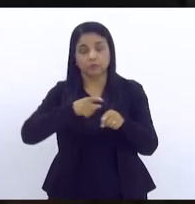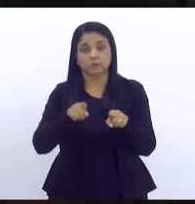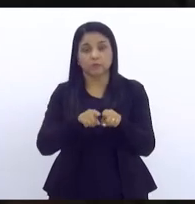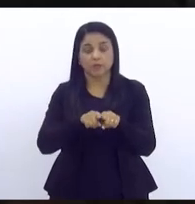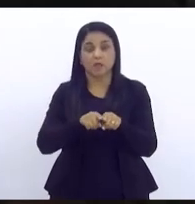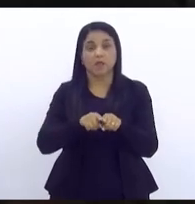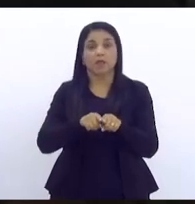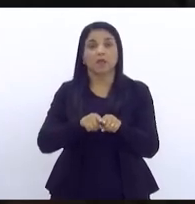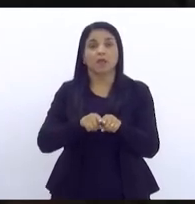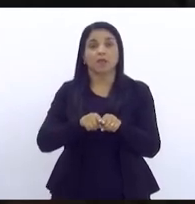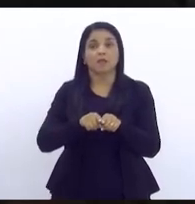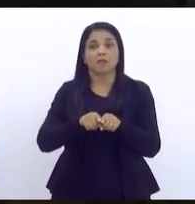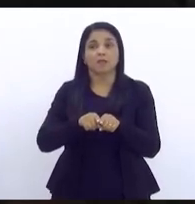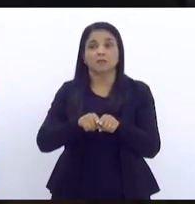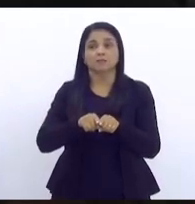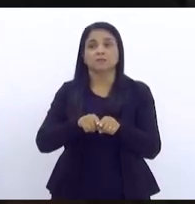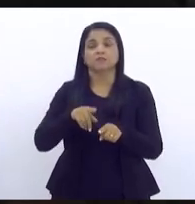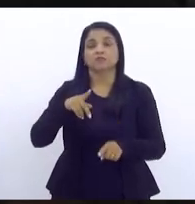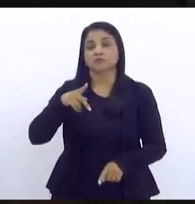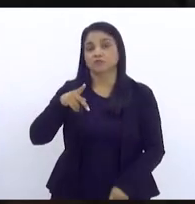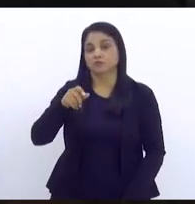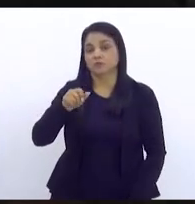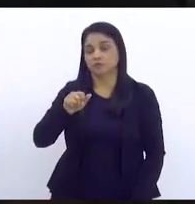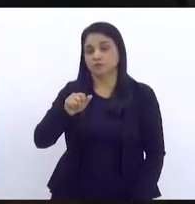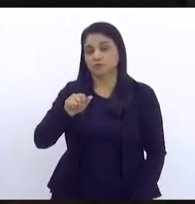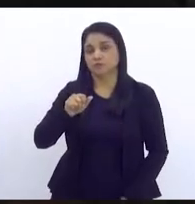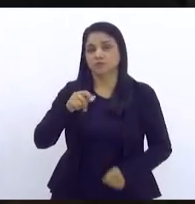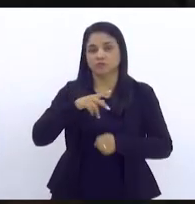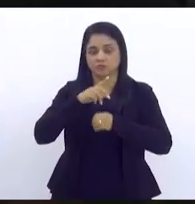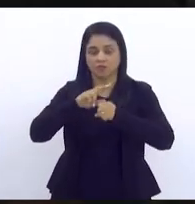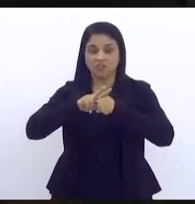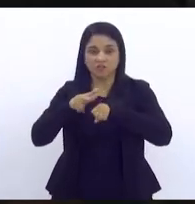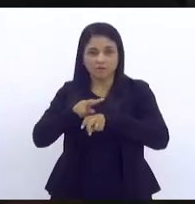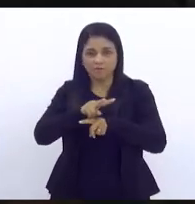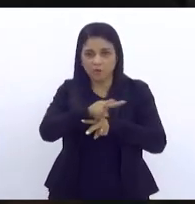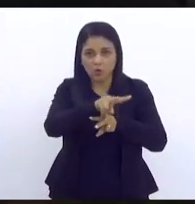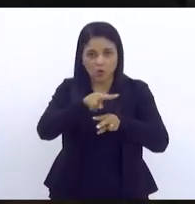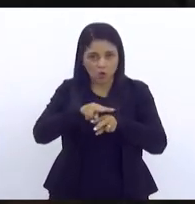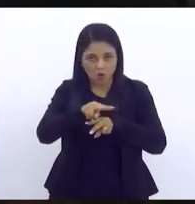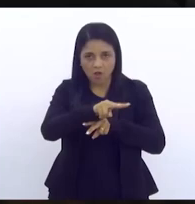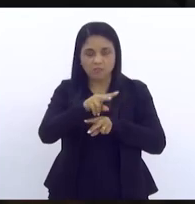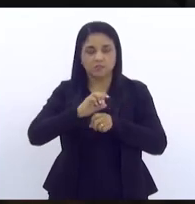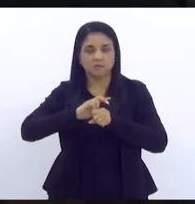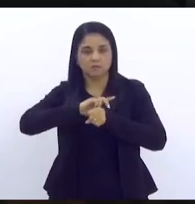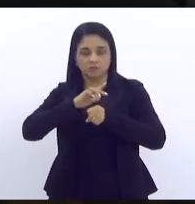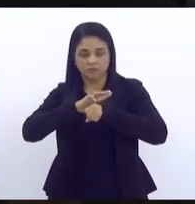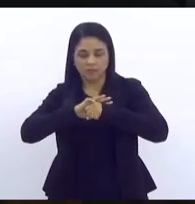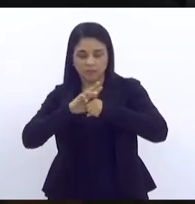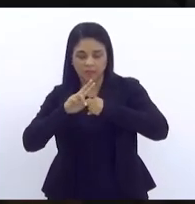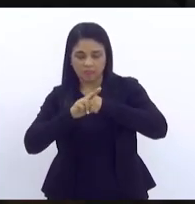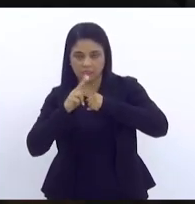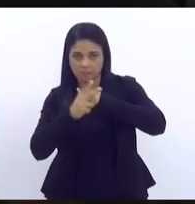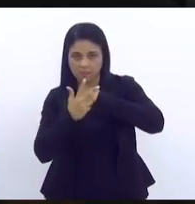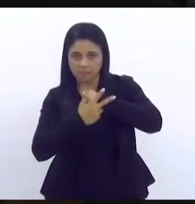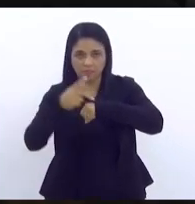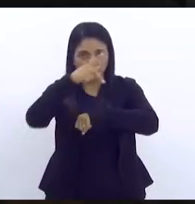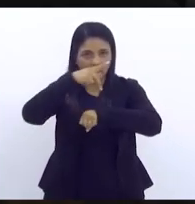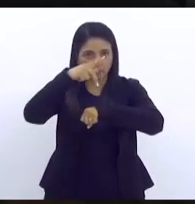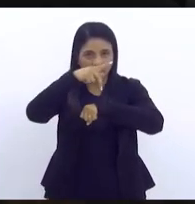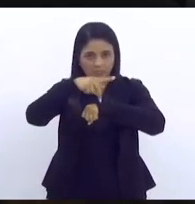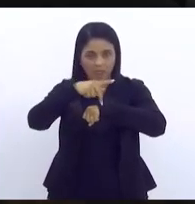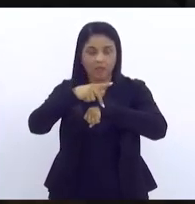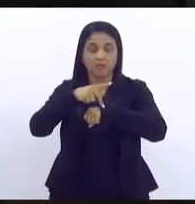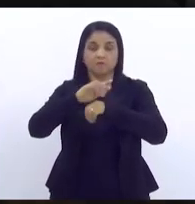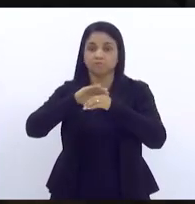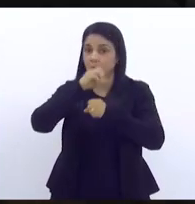temporadas arboviroses então dengu chicungunha verminoses e são previsões de altas pro ano de